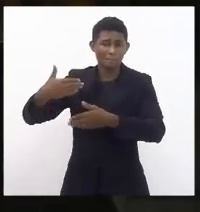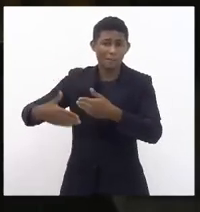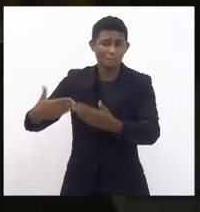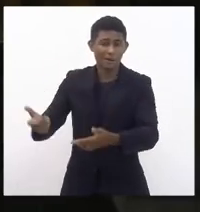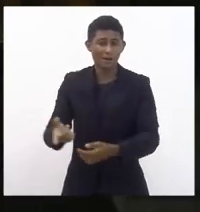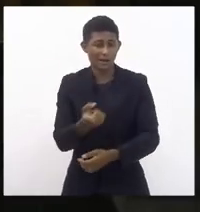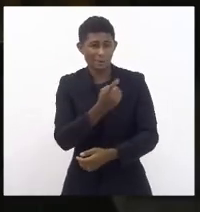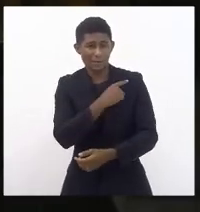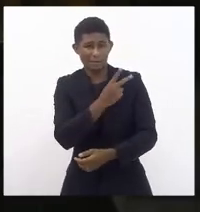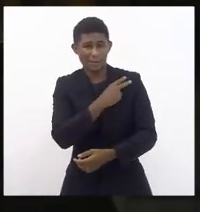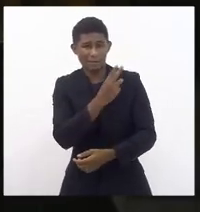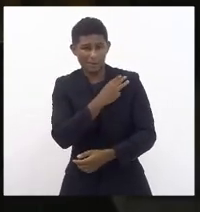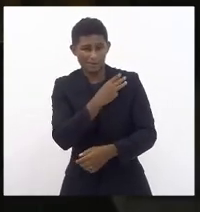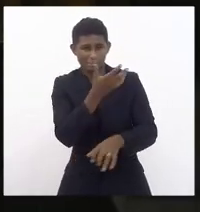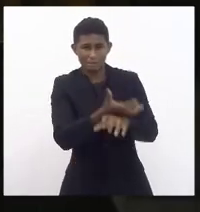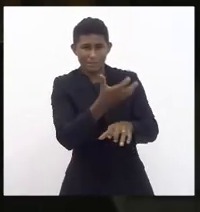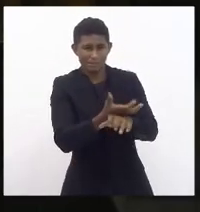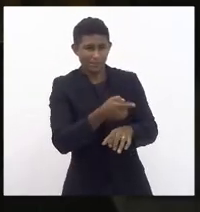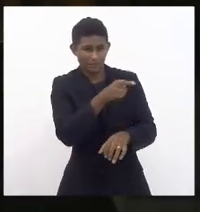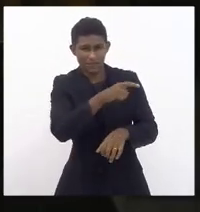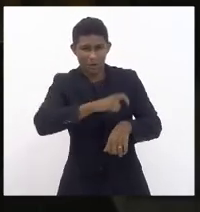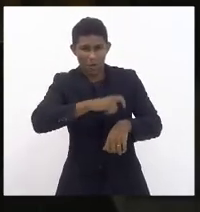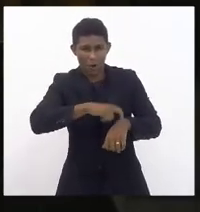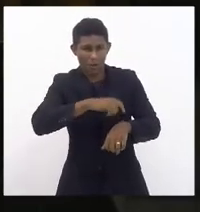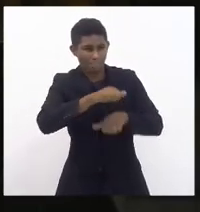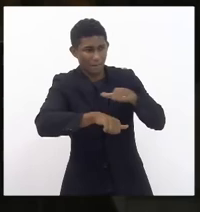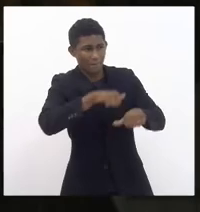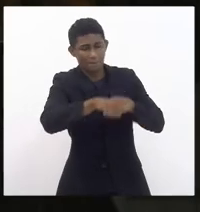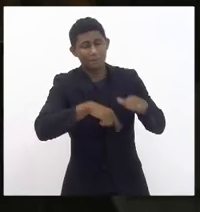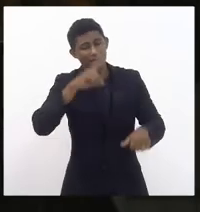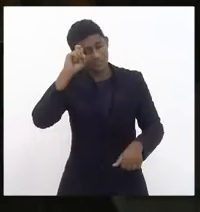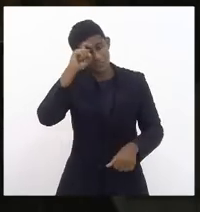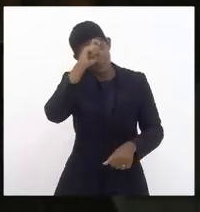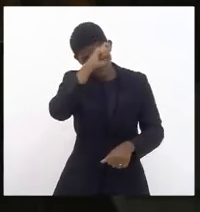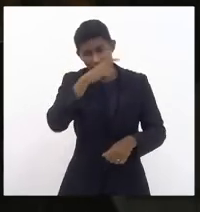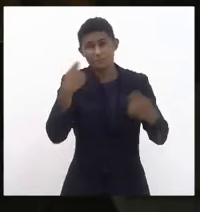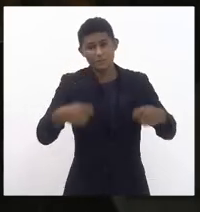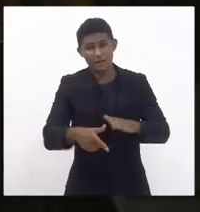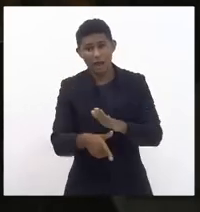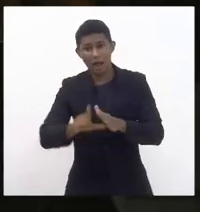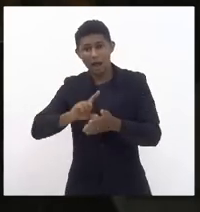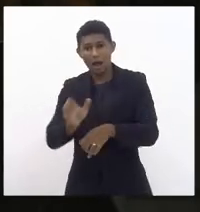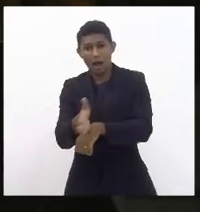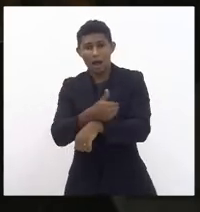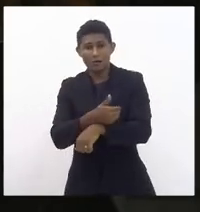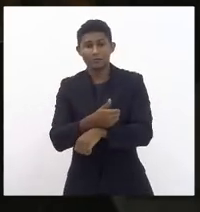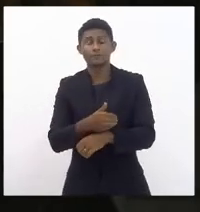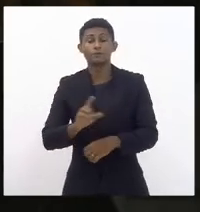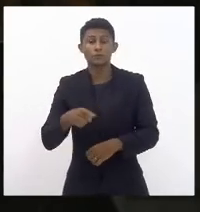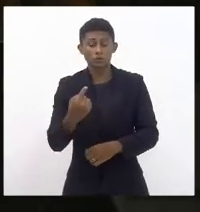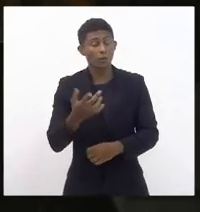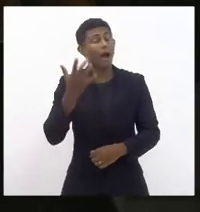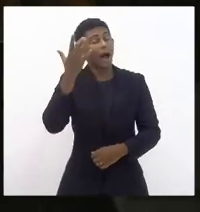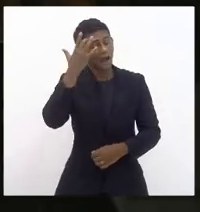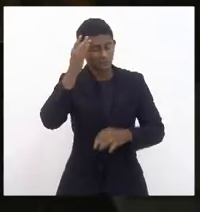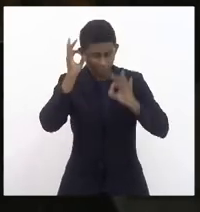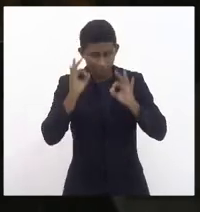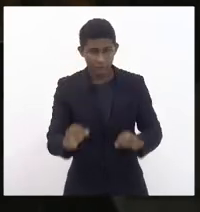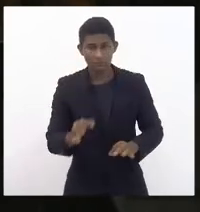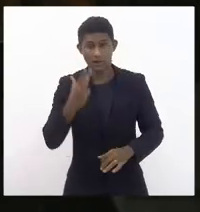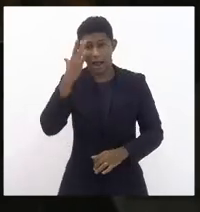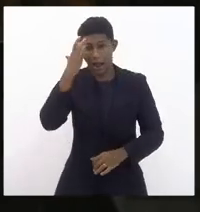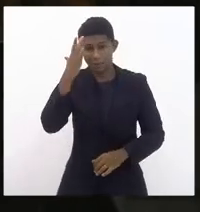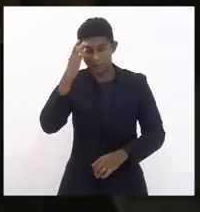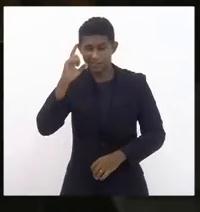grade de horário já é estamos considerando que o dia de amanhã é esse prazo máximo